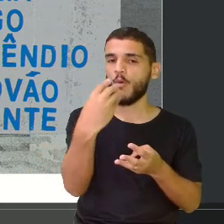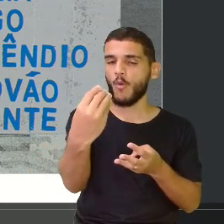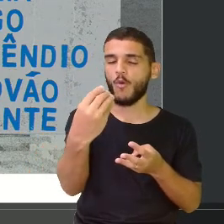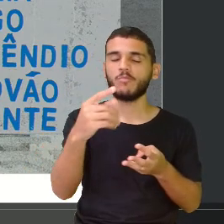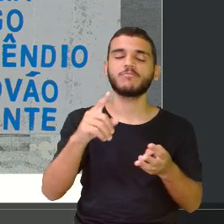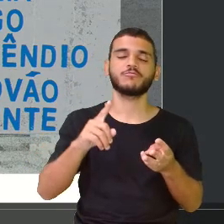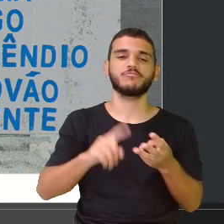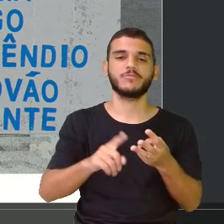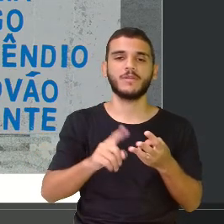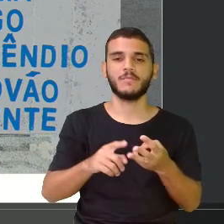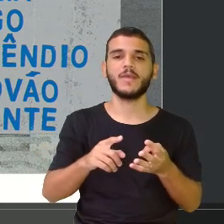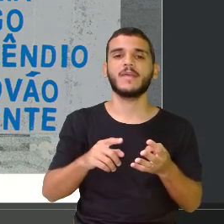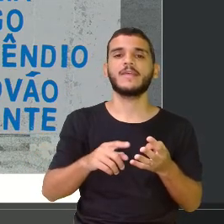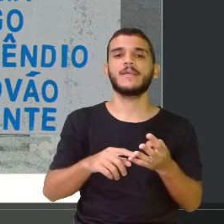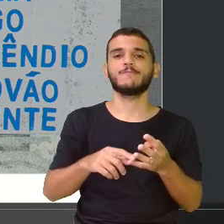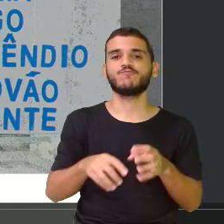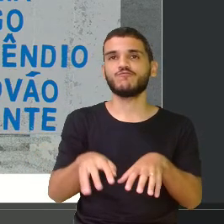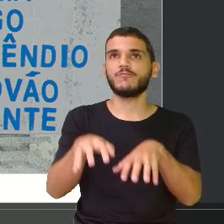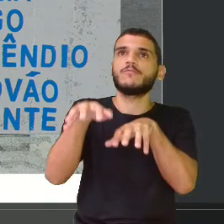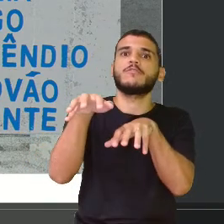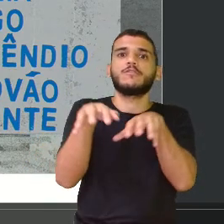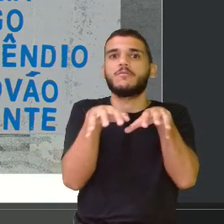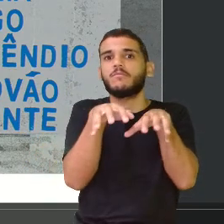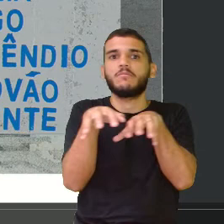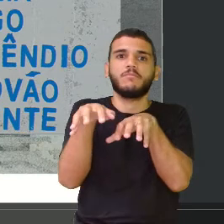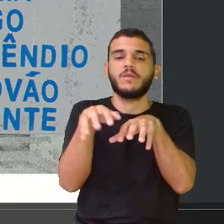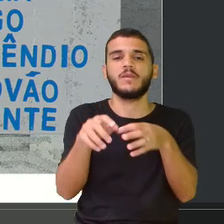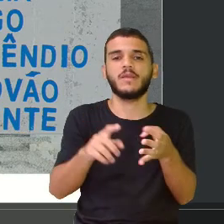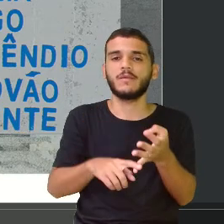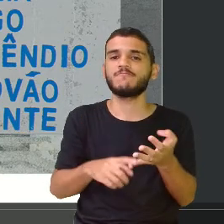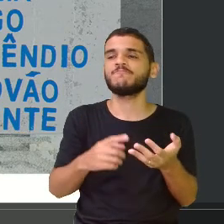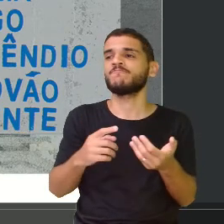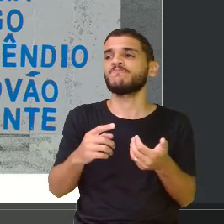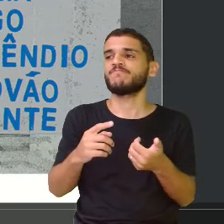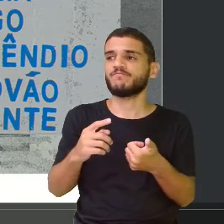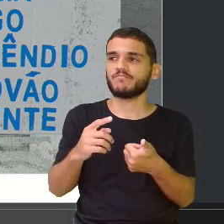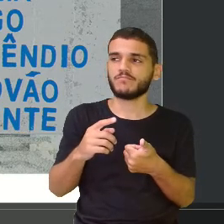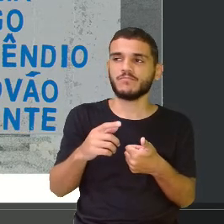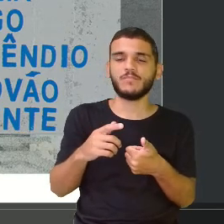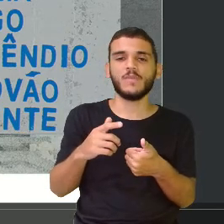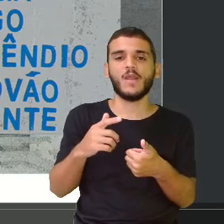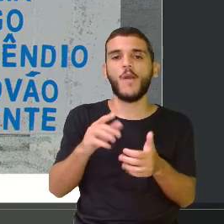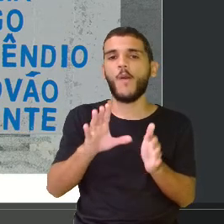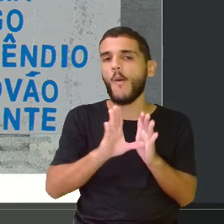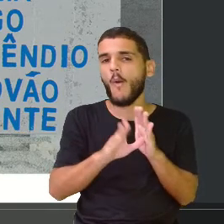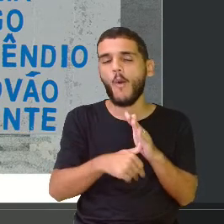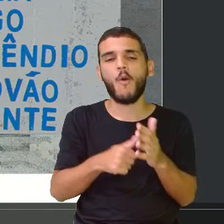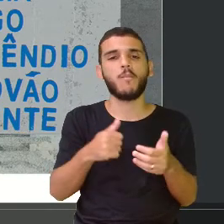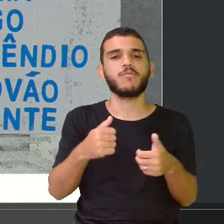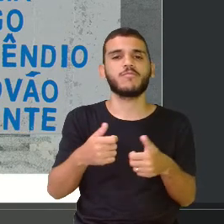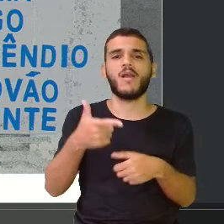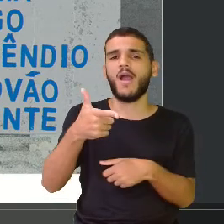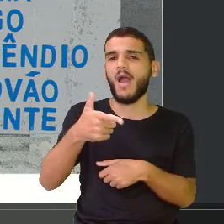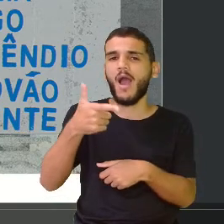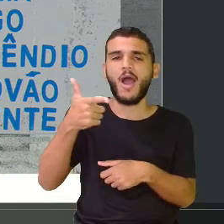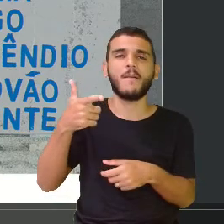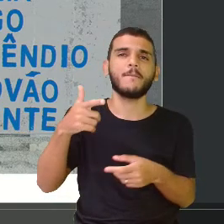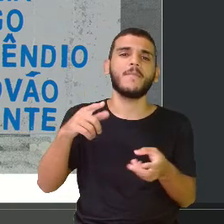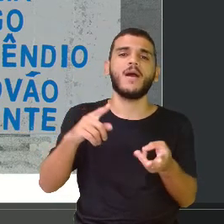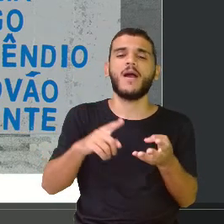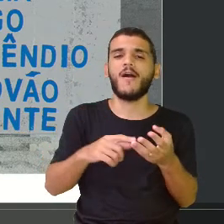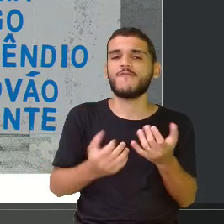prova. Prova dá medo, gente. Não é para dar não, hein? Se estudar não dá. Assalto, arma, fogo,